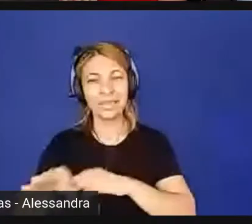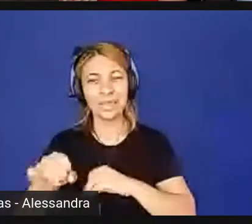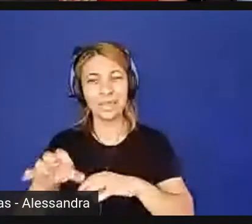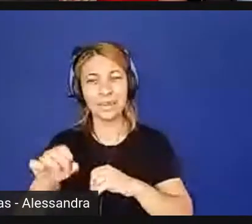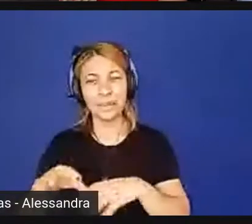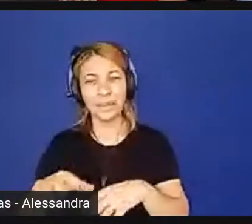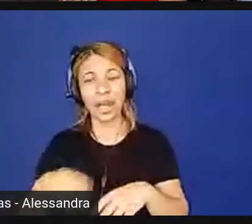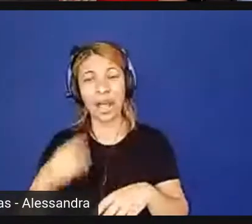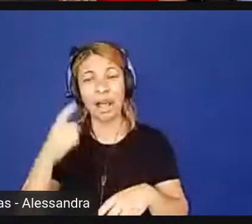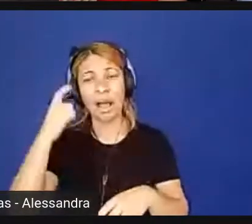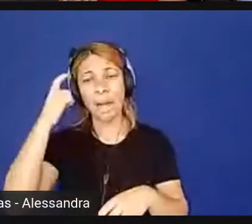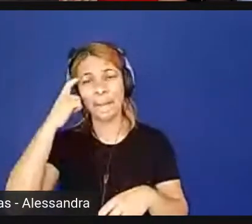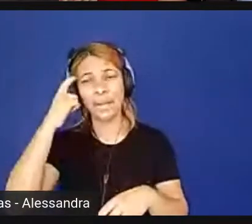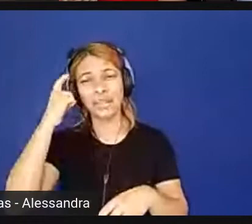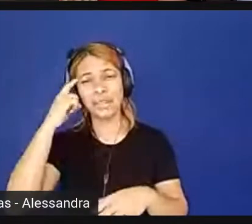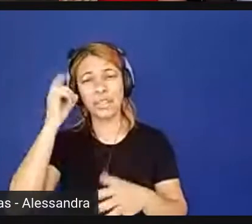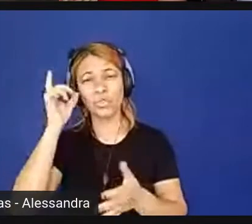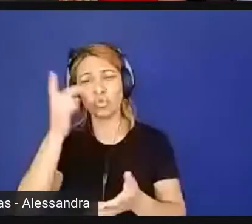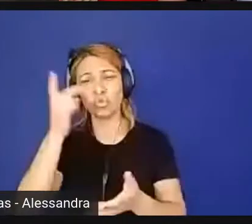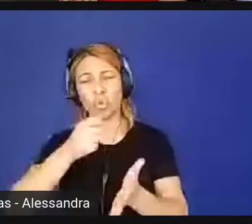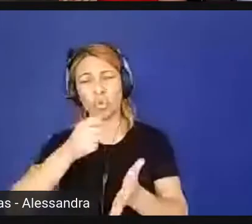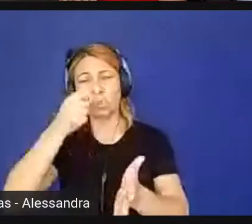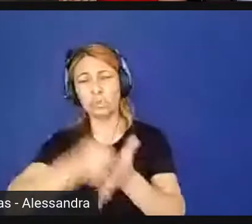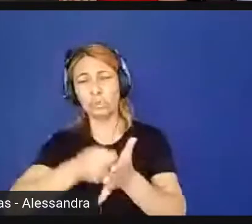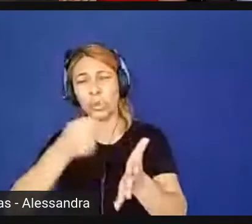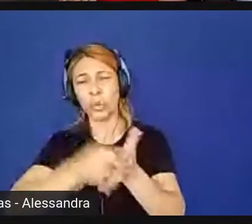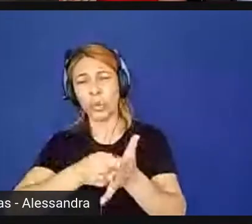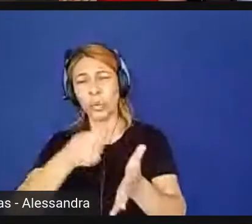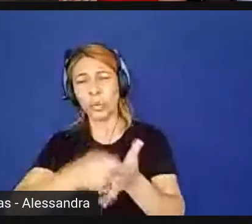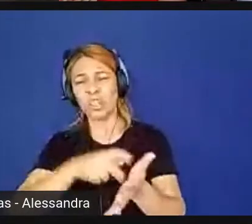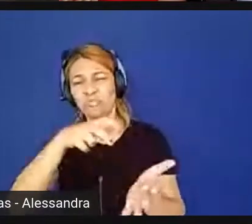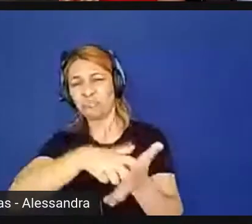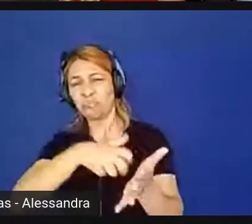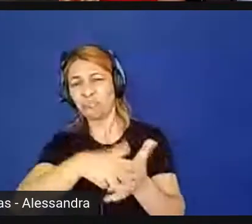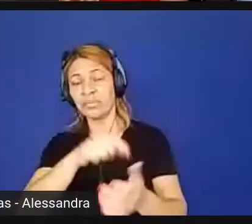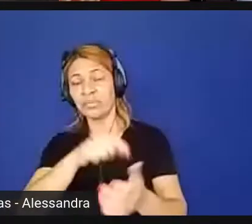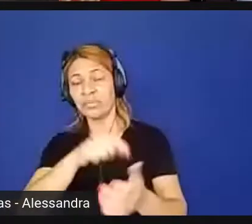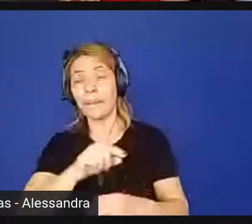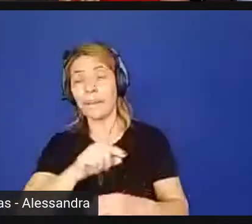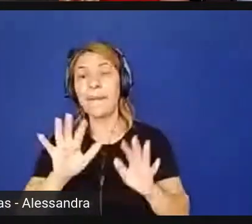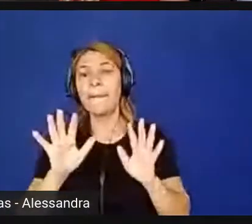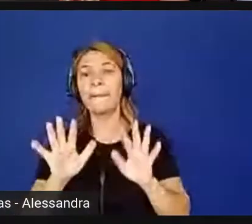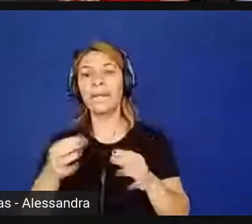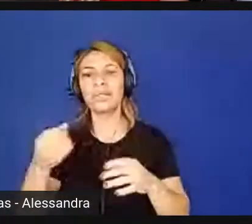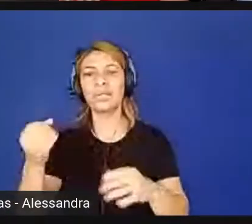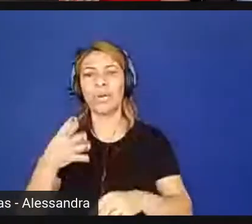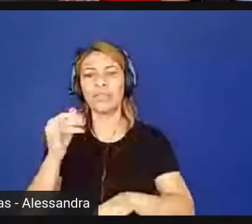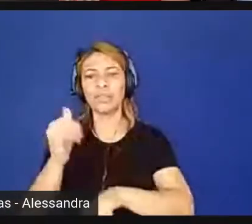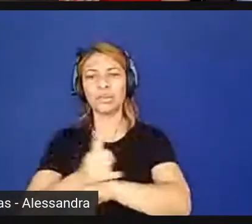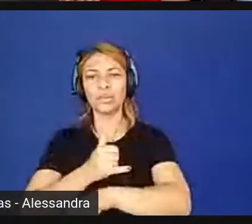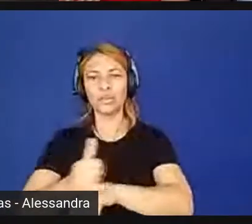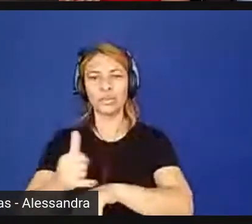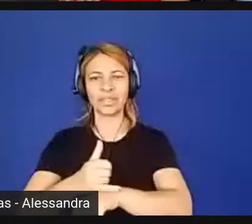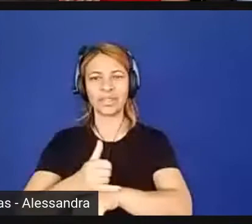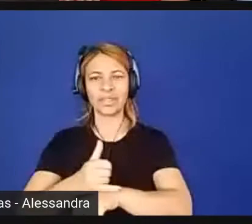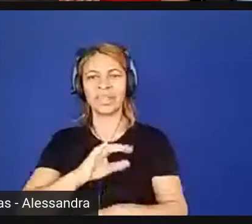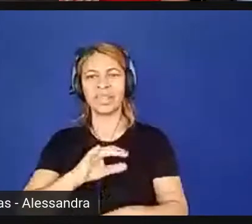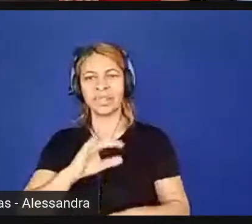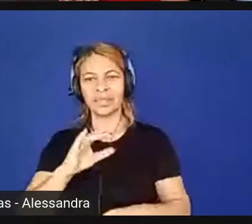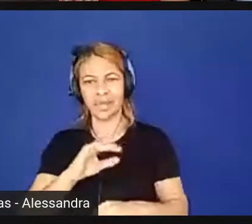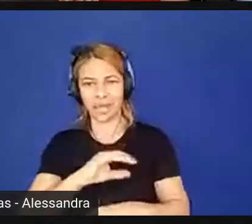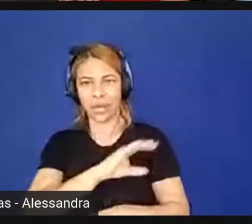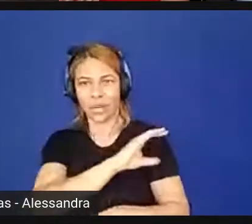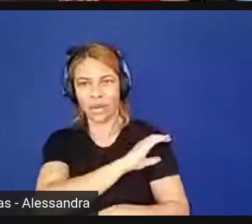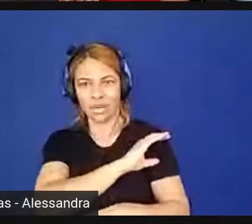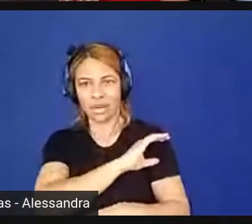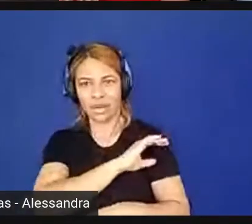só punir o servidor. Mas a gente, depois da nossa nova estrutura da coordenação da Comissão Permanente